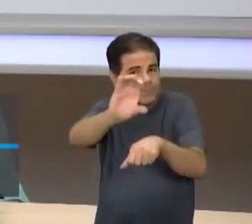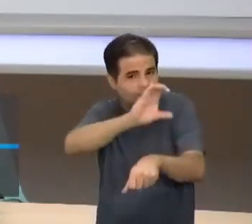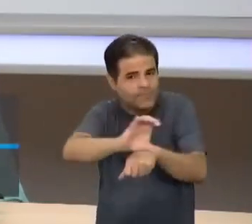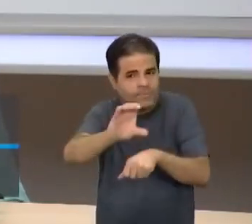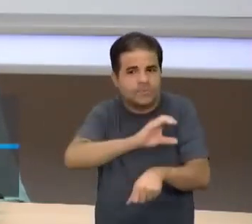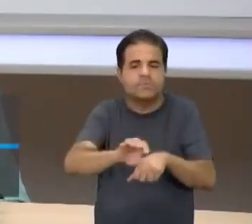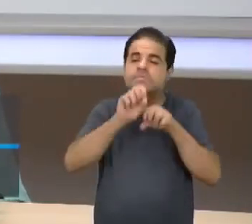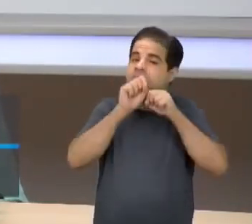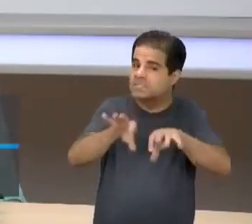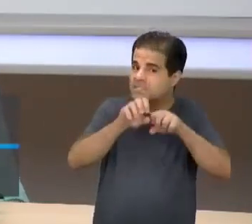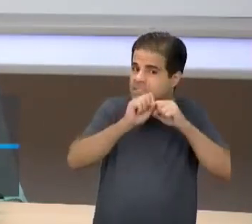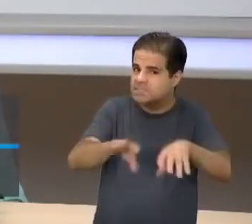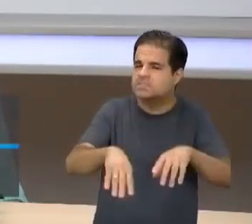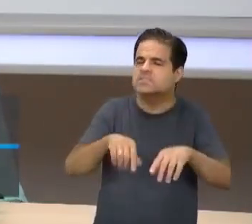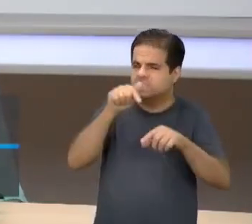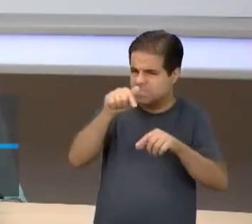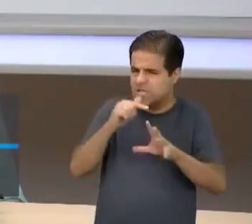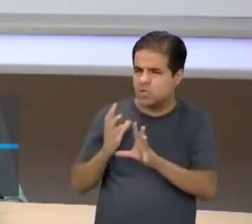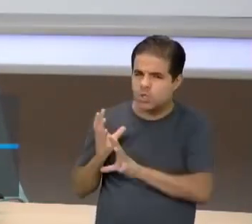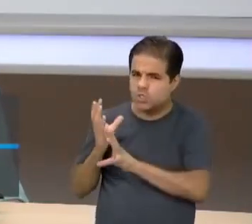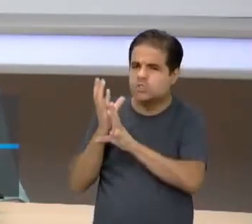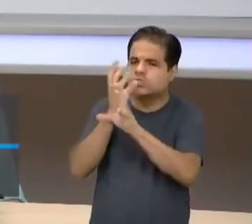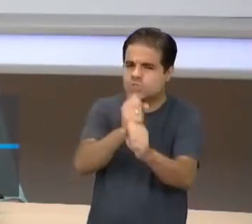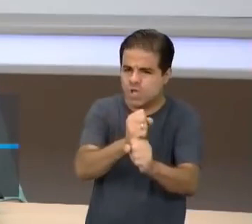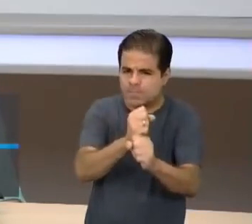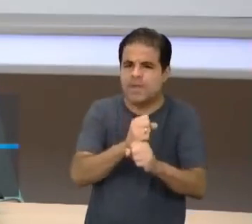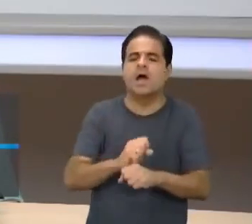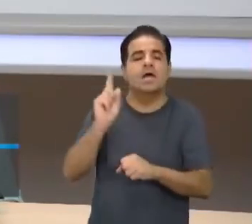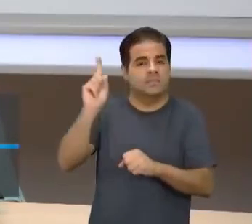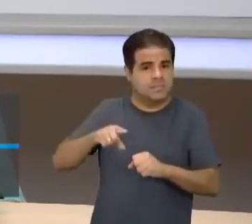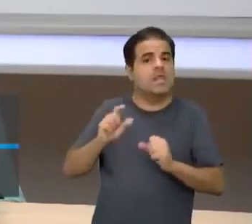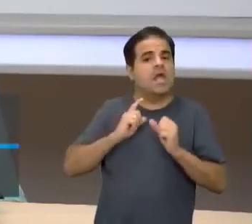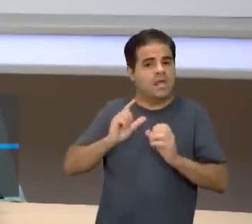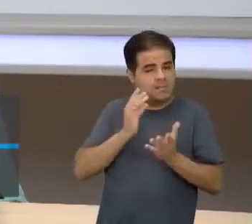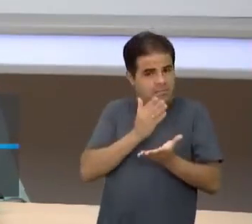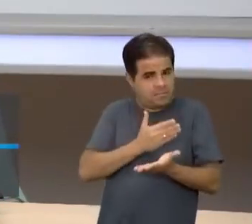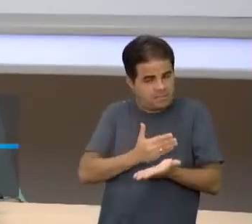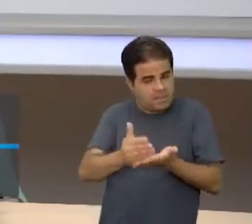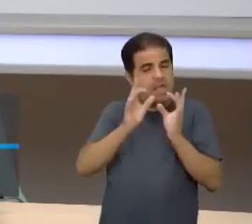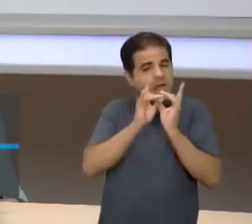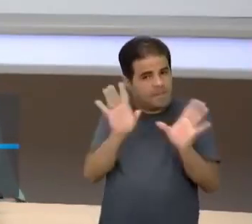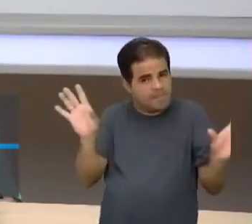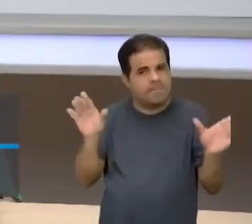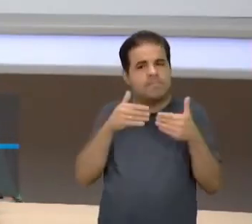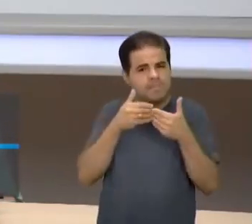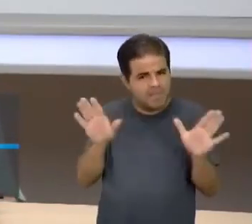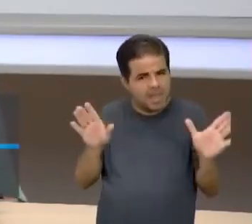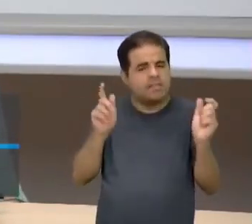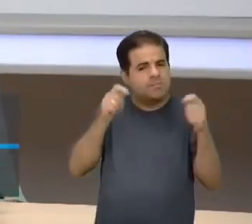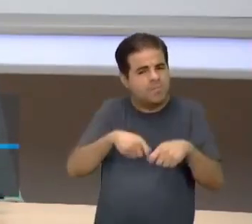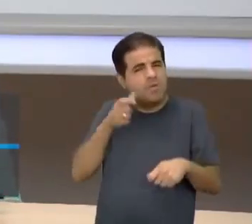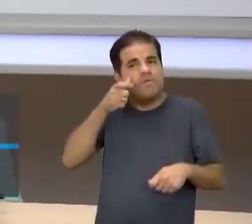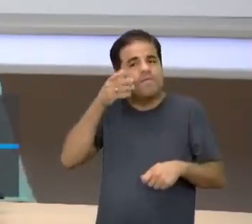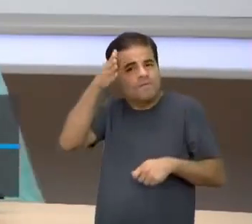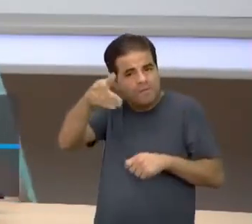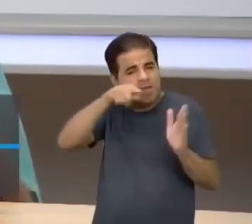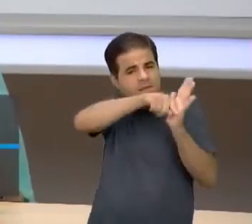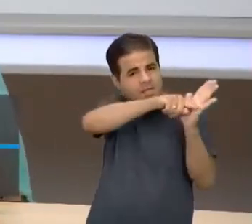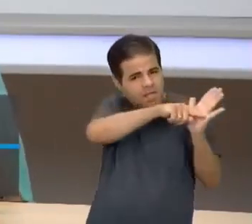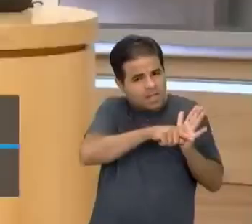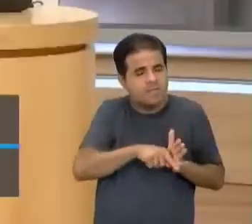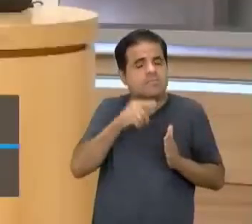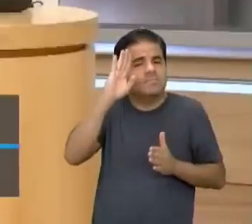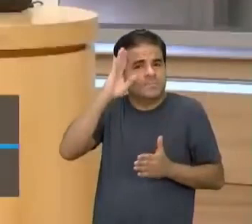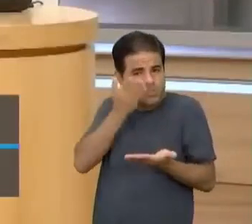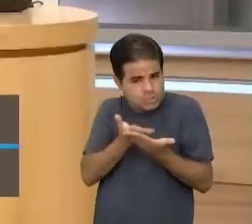programa Ensino Integral, que são 7 ao todo da nossa trilha, eles estão com inscrição aberta, tá, pessoal? Então vale a pena consultar, fazer, principalmente as